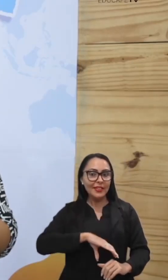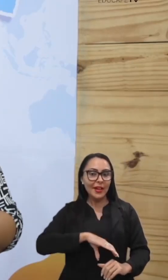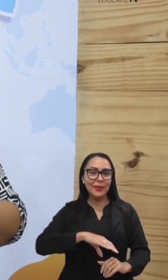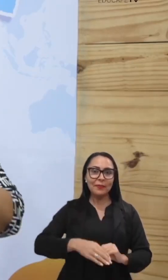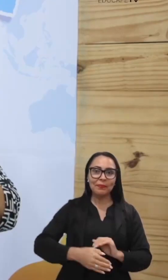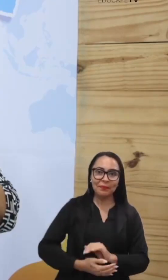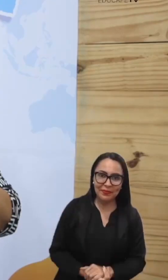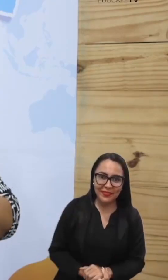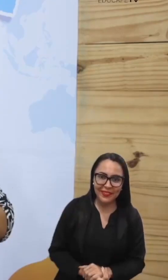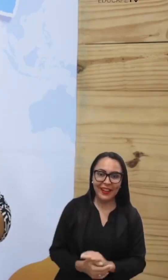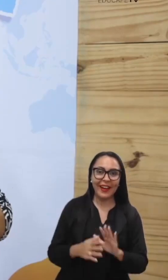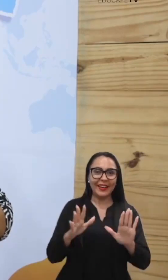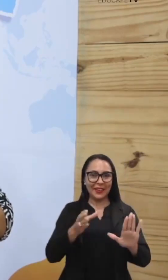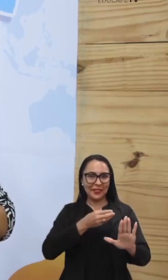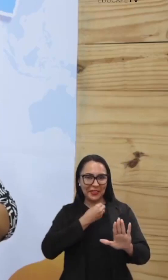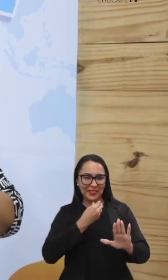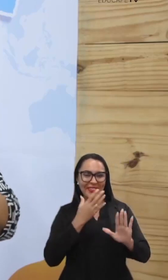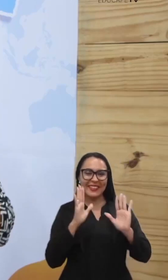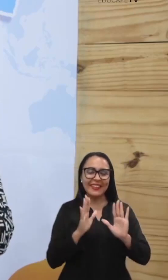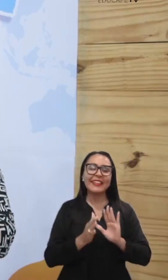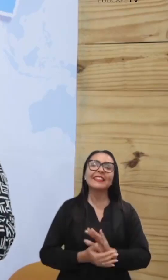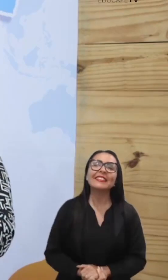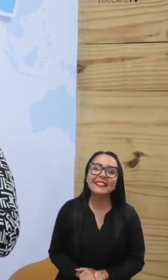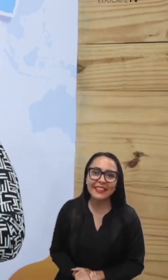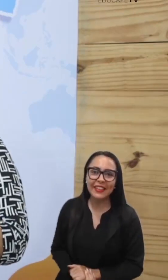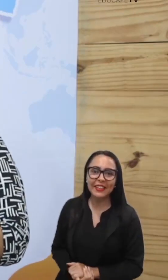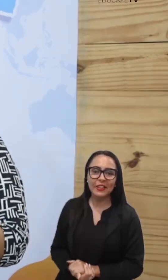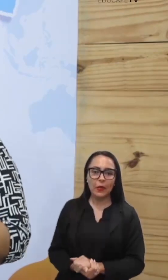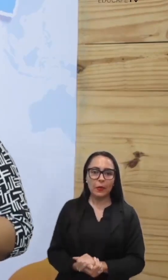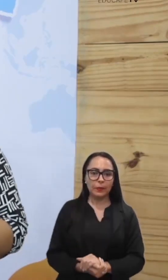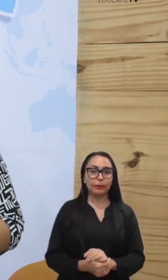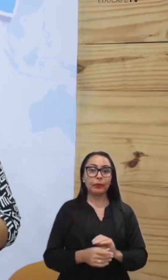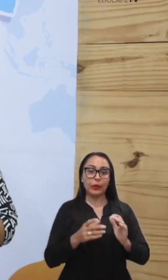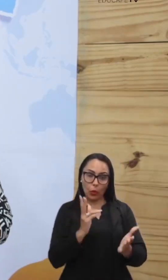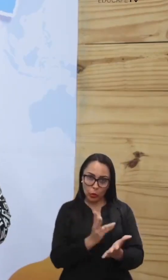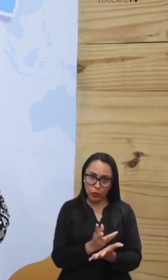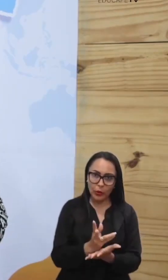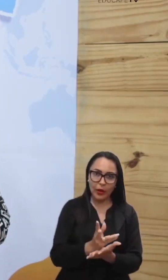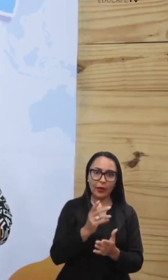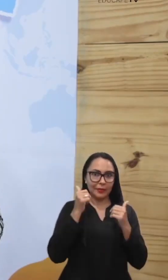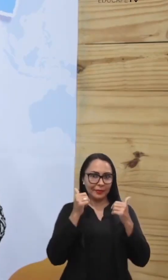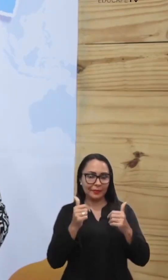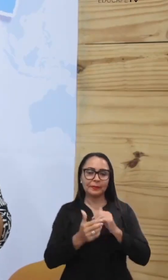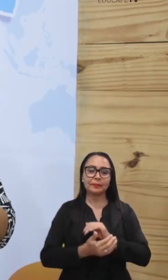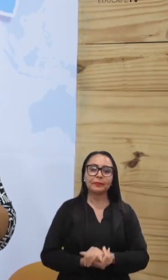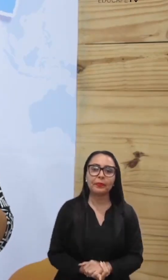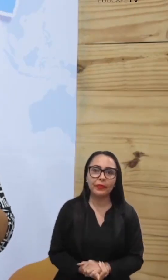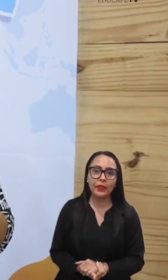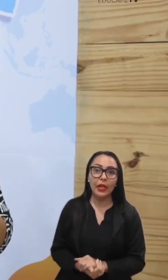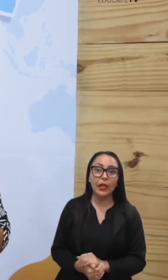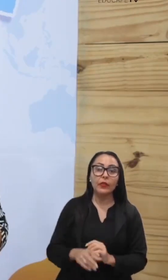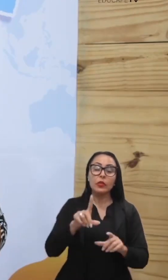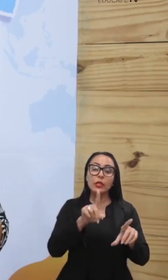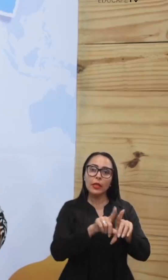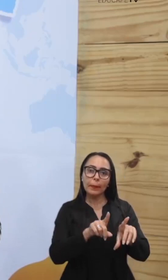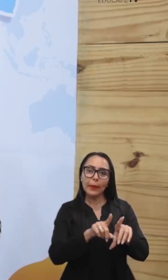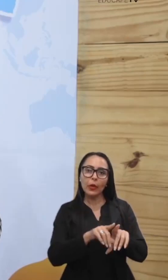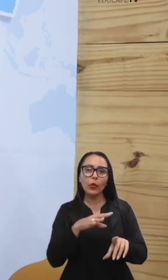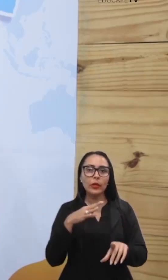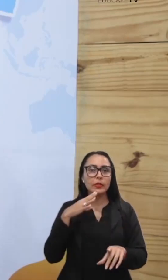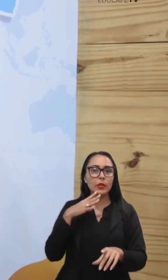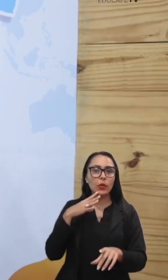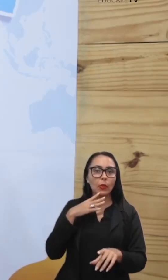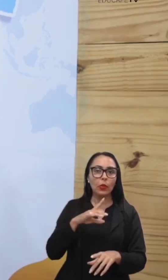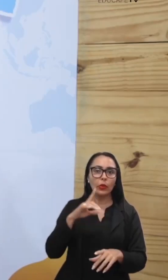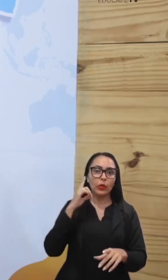desculpa. Aqui é ao vivo, viu? Errou, a gente corrige e continua a aula, tá certo? Você também conheceu um pouquinho